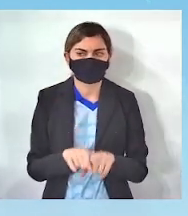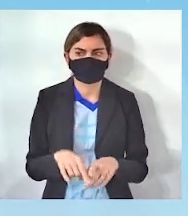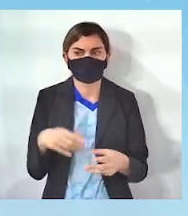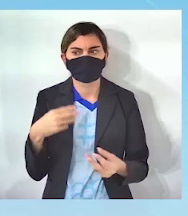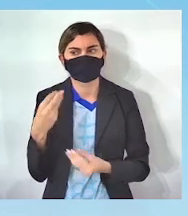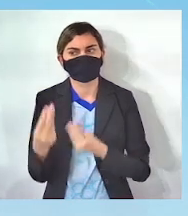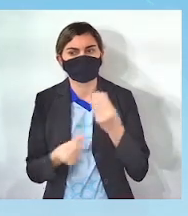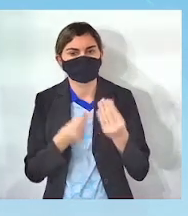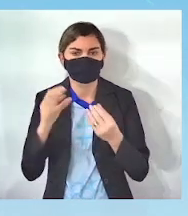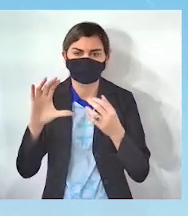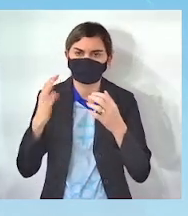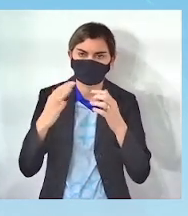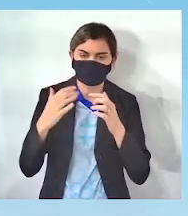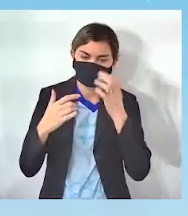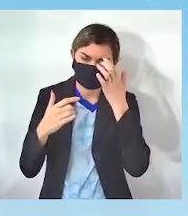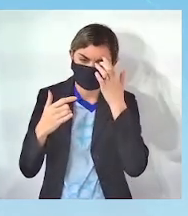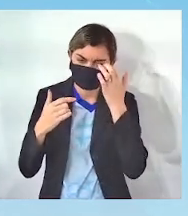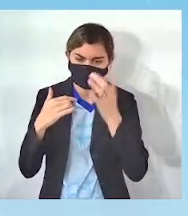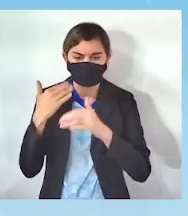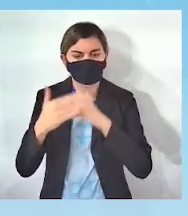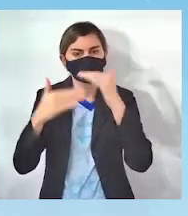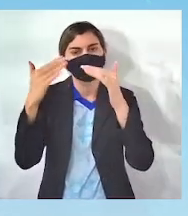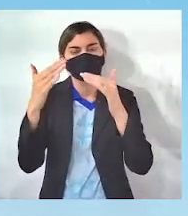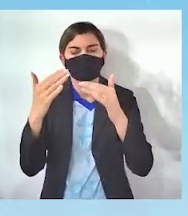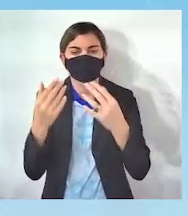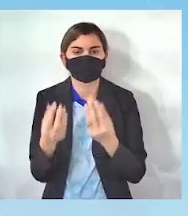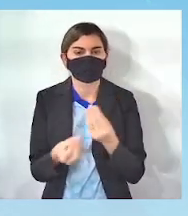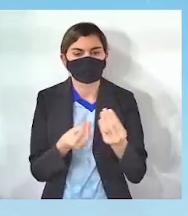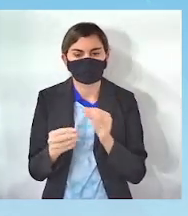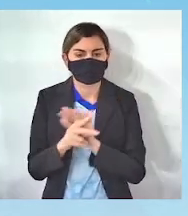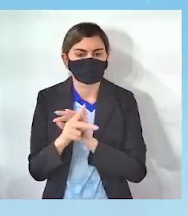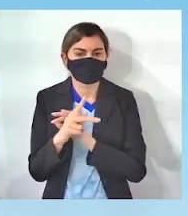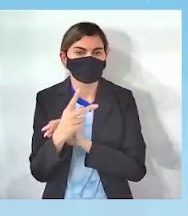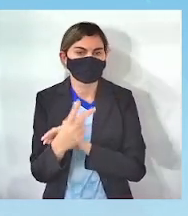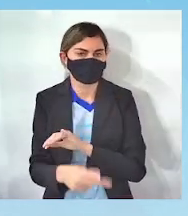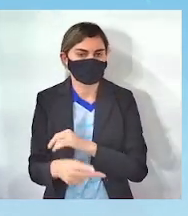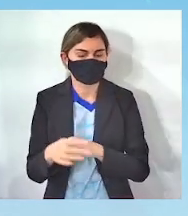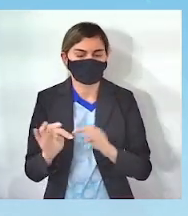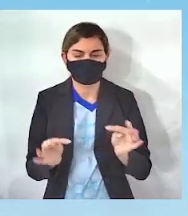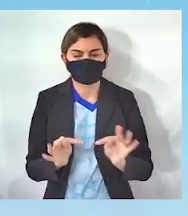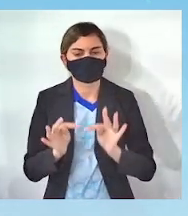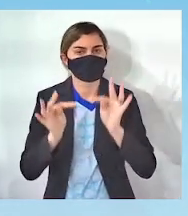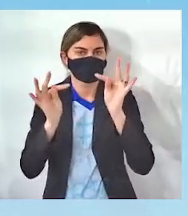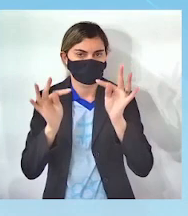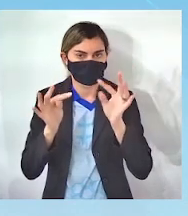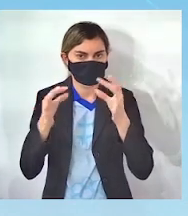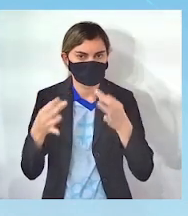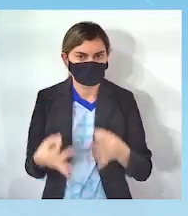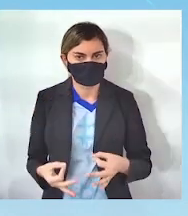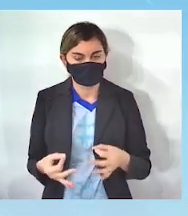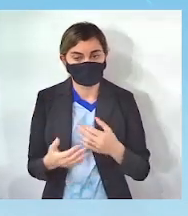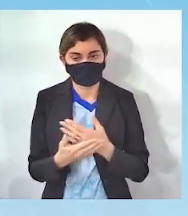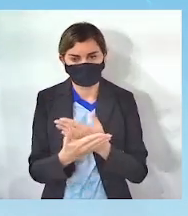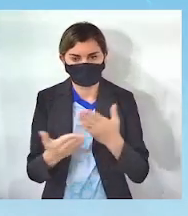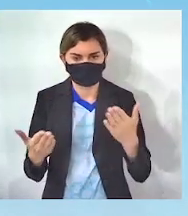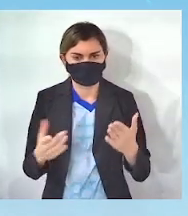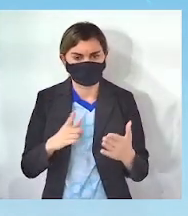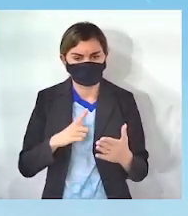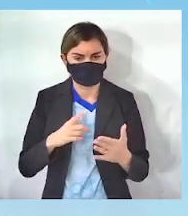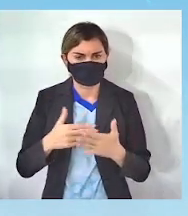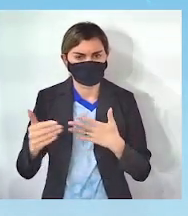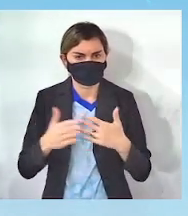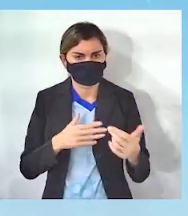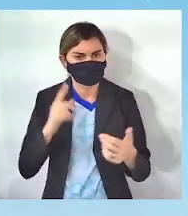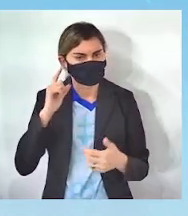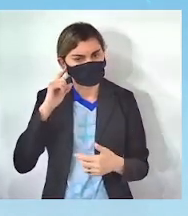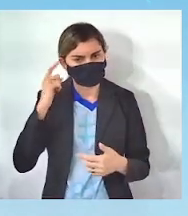como a ciência evolui com o passar do tempo e com a própria tecnologia, tá certo? Então, se você tiver qualquer dúvida depois